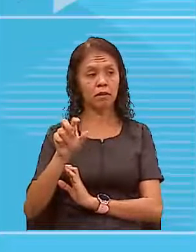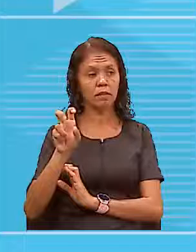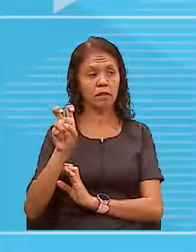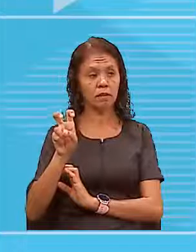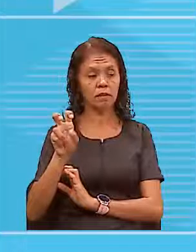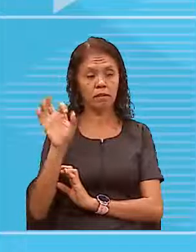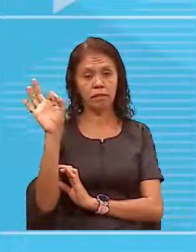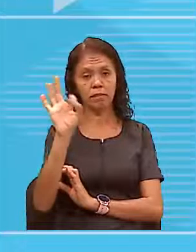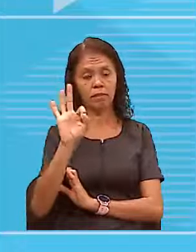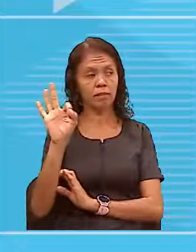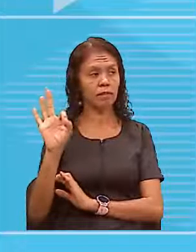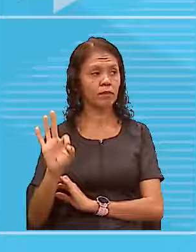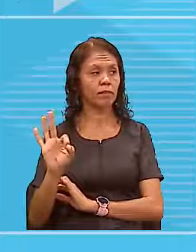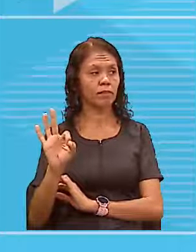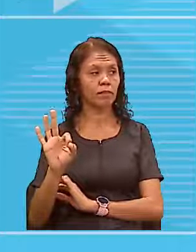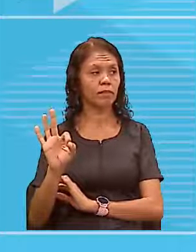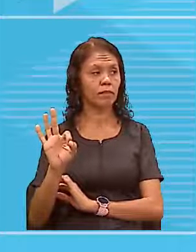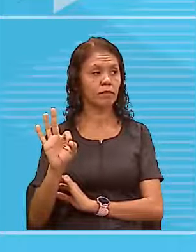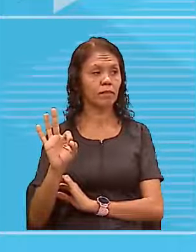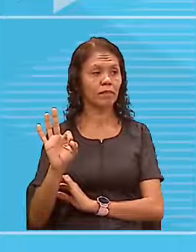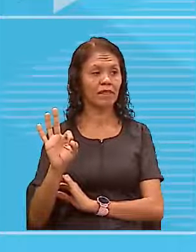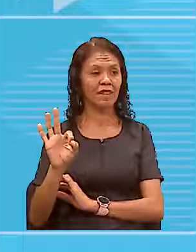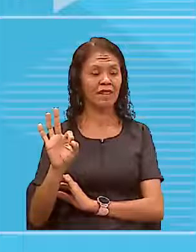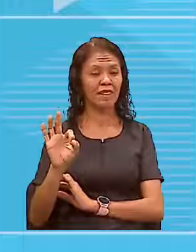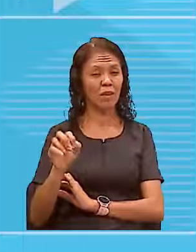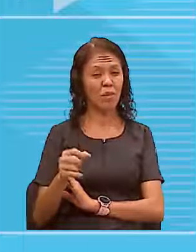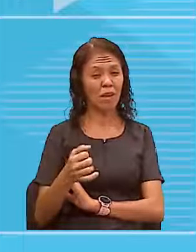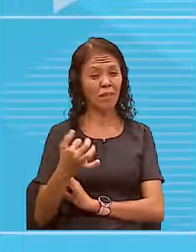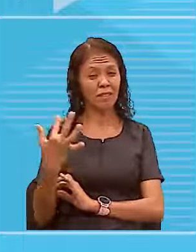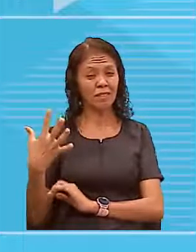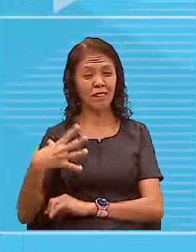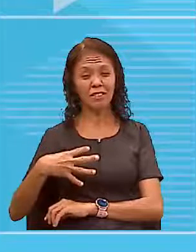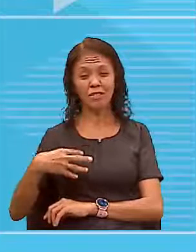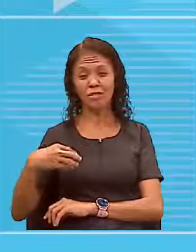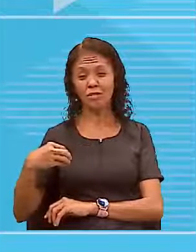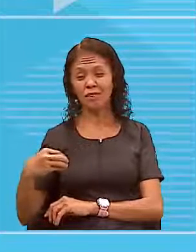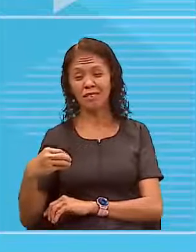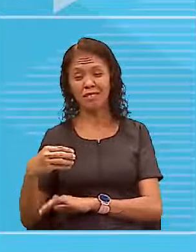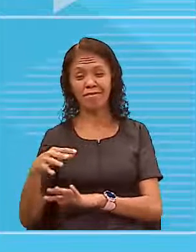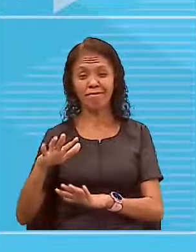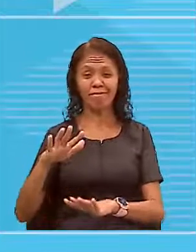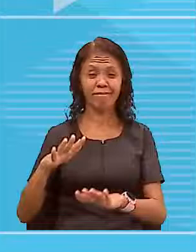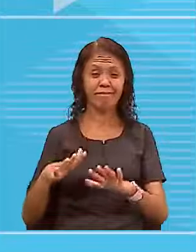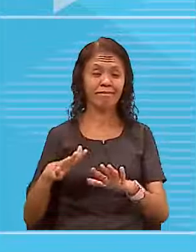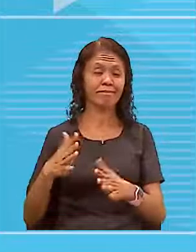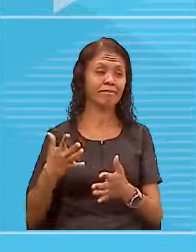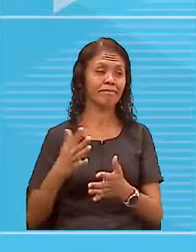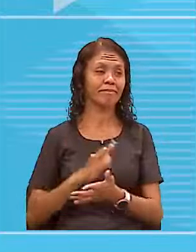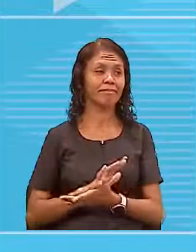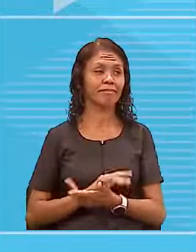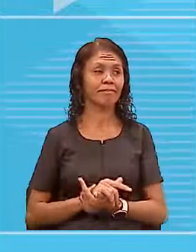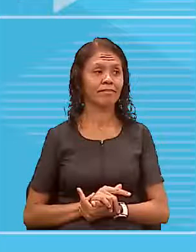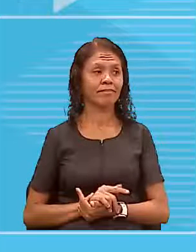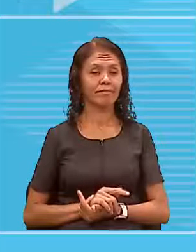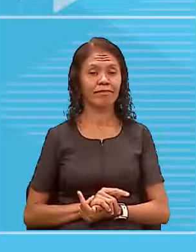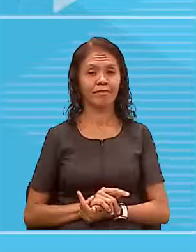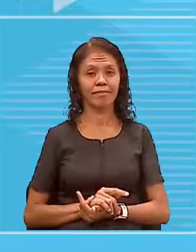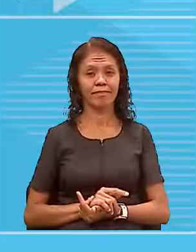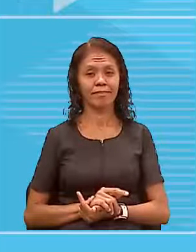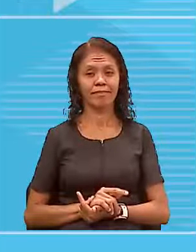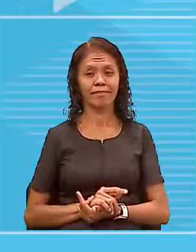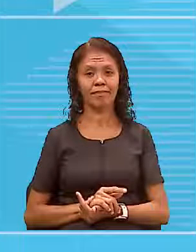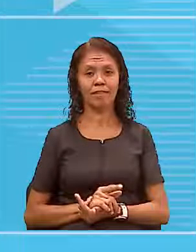37,5% tem um número de filhos razoáveis. É um exemplo, tá, gente? Isso aqui é hipotético. Mas vocês podem fazer na